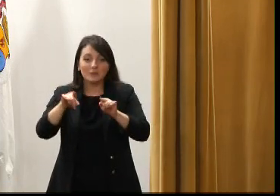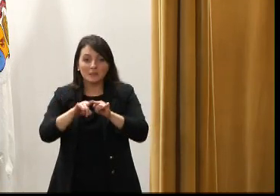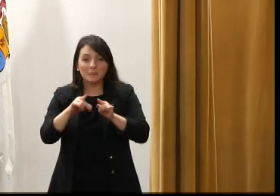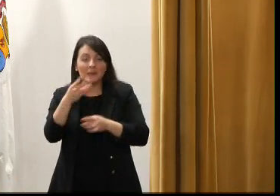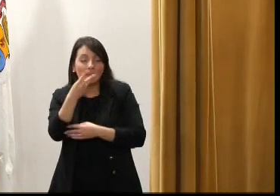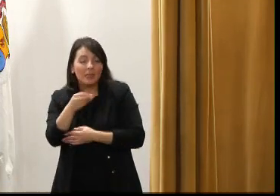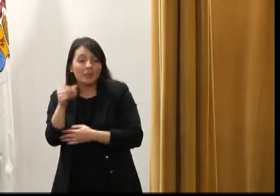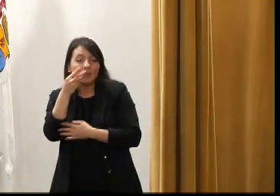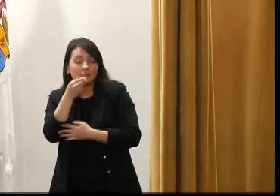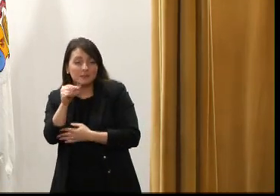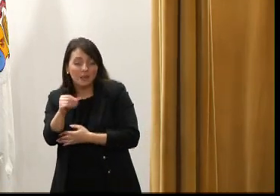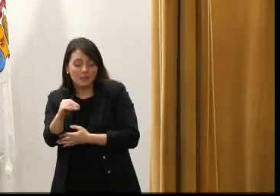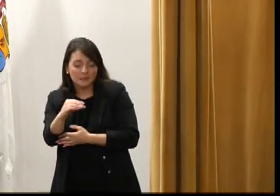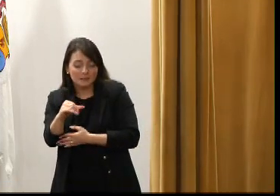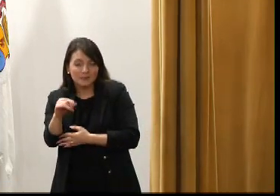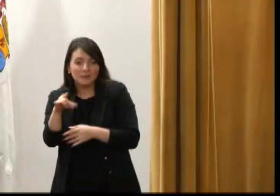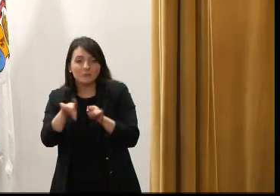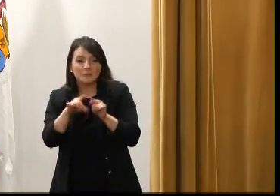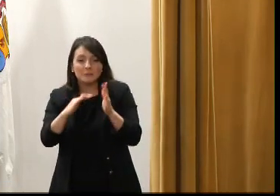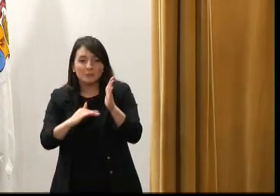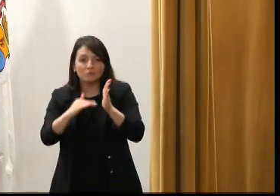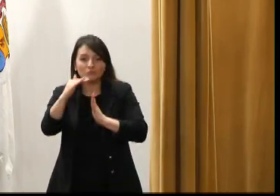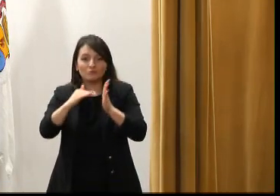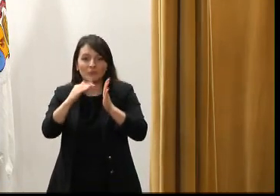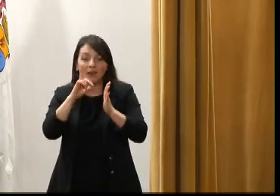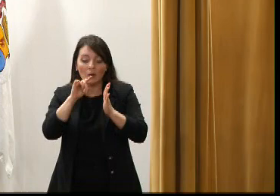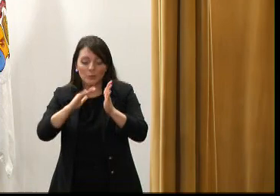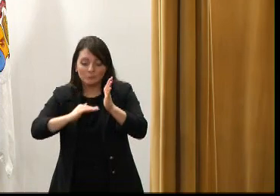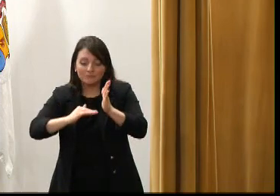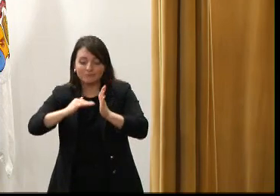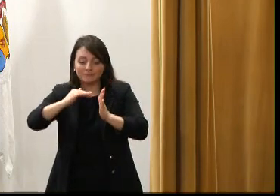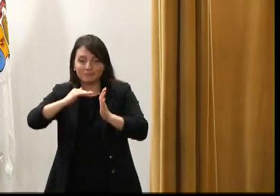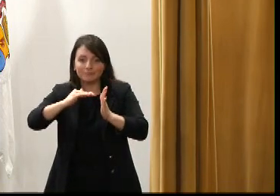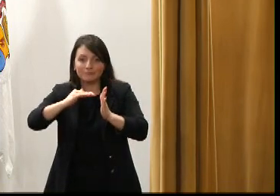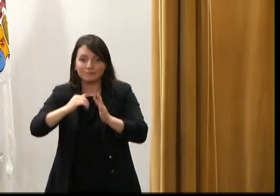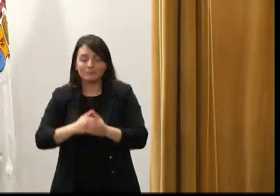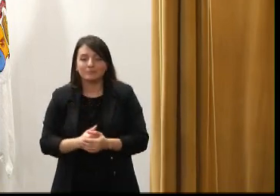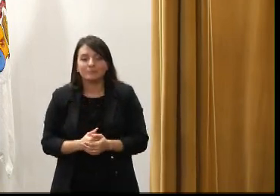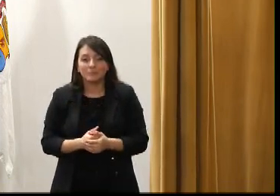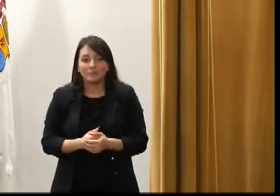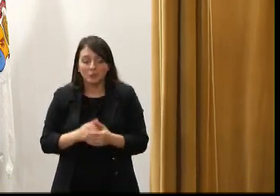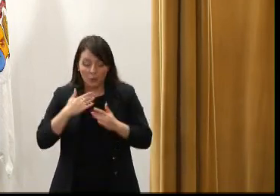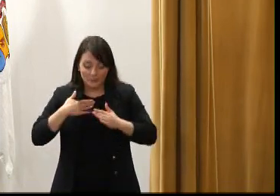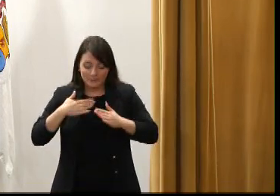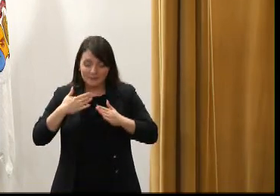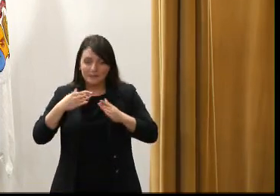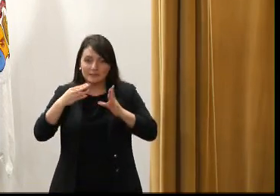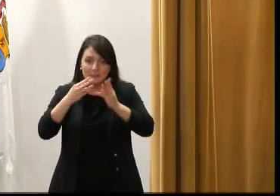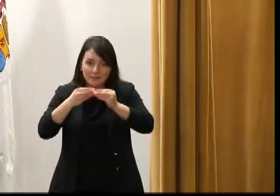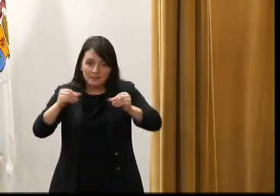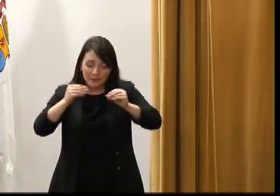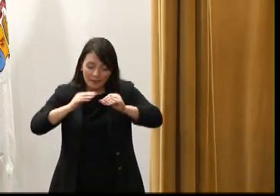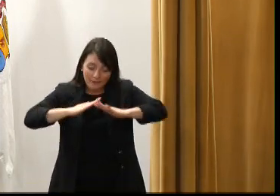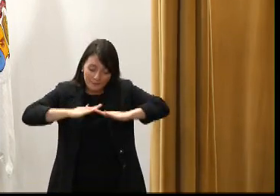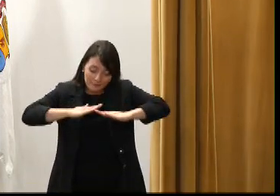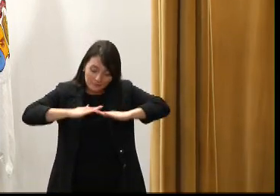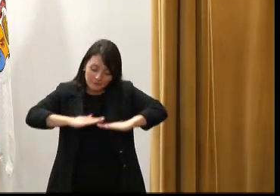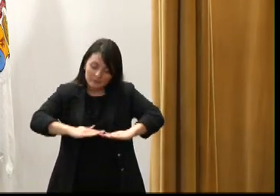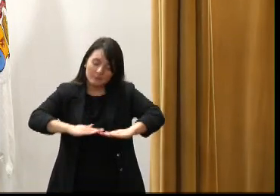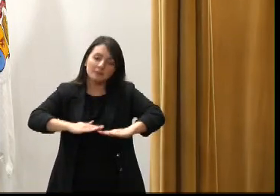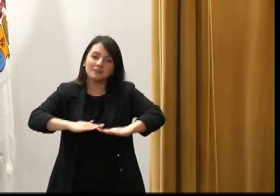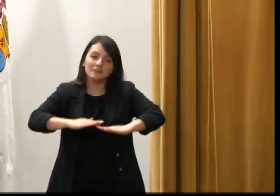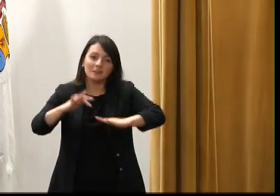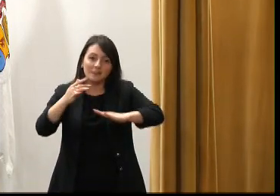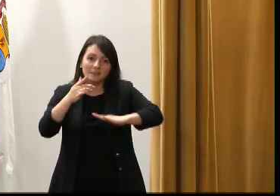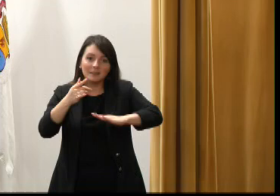a elevação do nível das águas. Como nós estamos aqui em terras baixas, em que o delta do Jacuí é